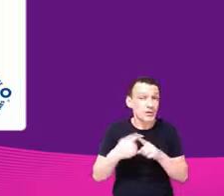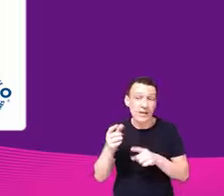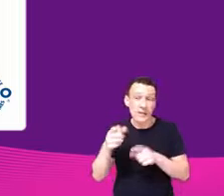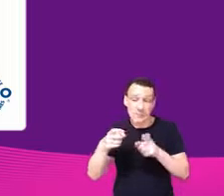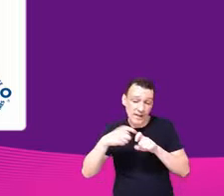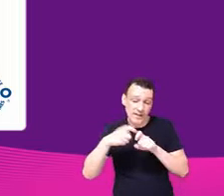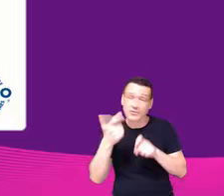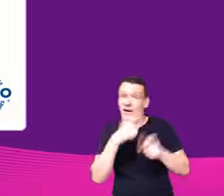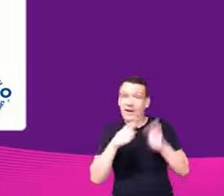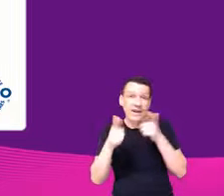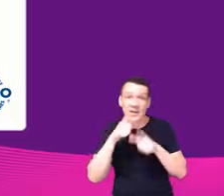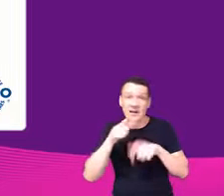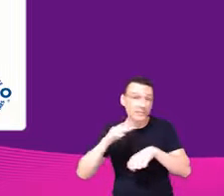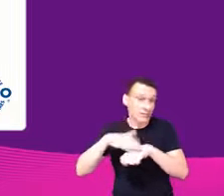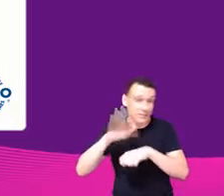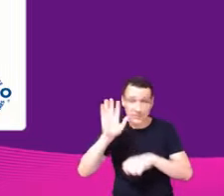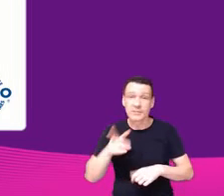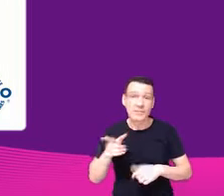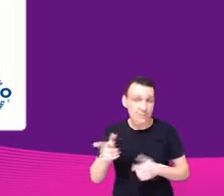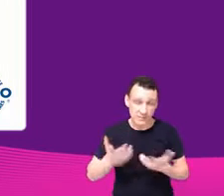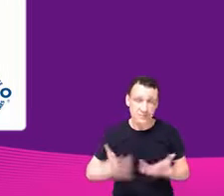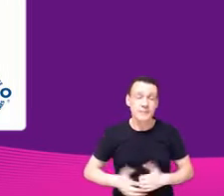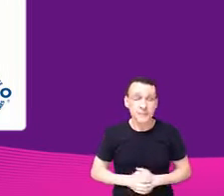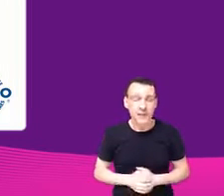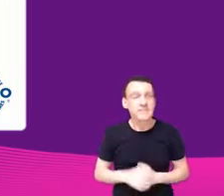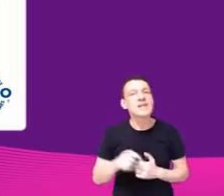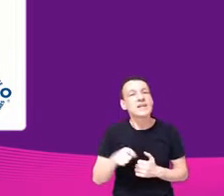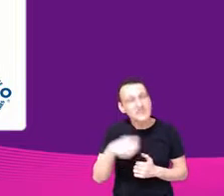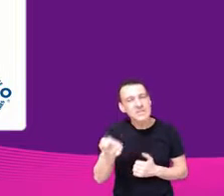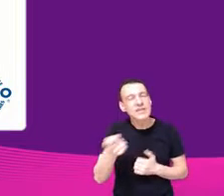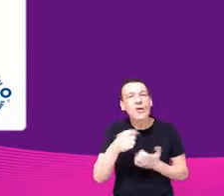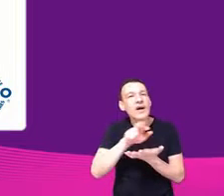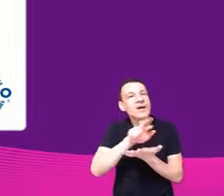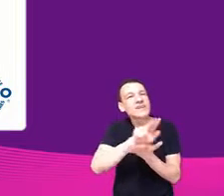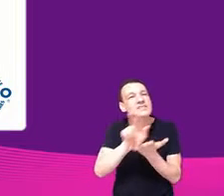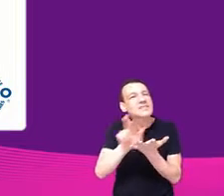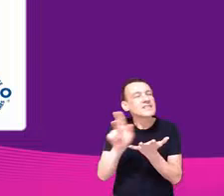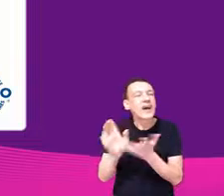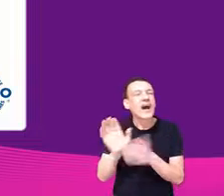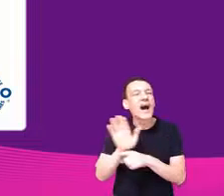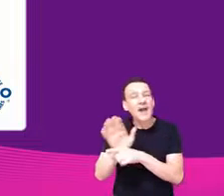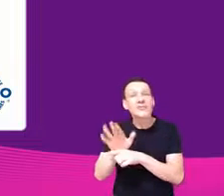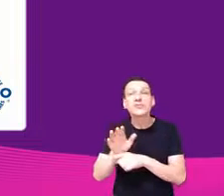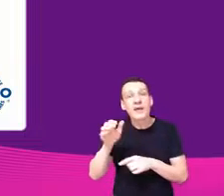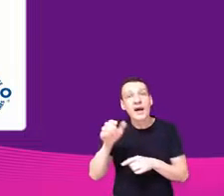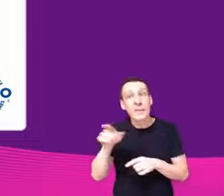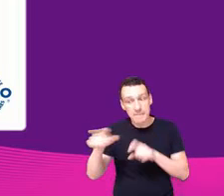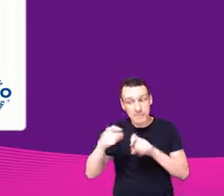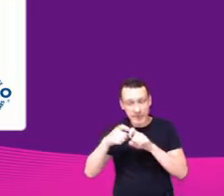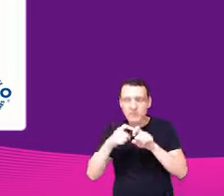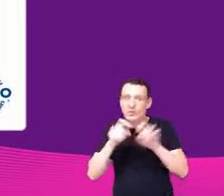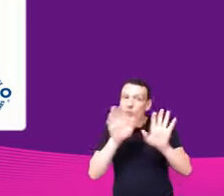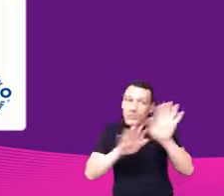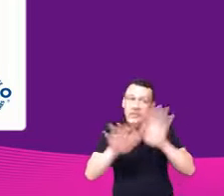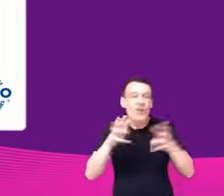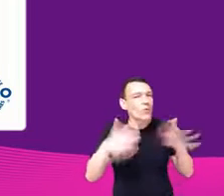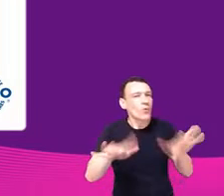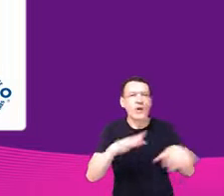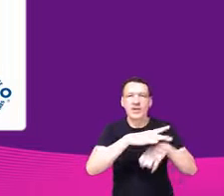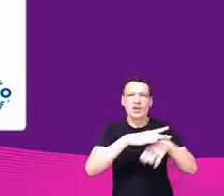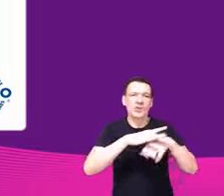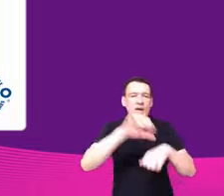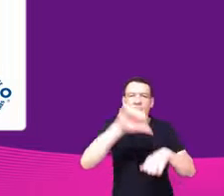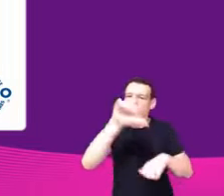de implementação de medidas para prevenir doença ou progressão de doença, nesse caso aqui. E o segundo ponto é